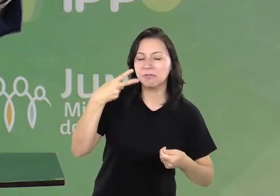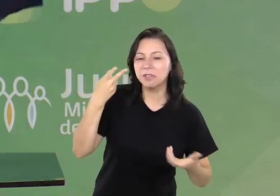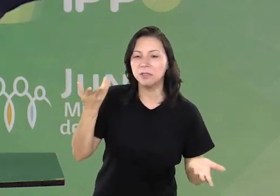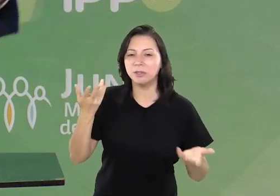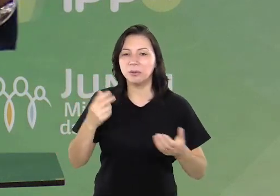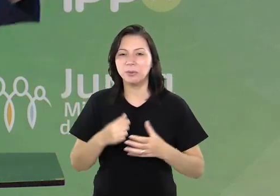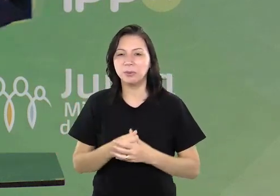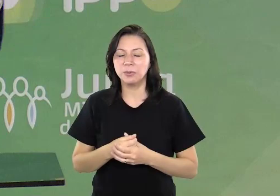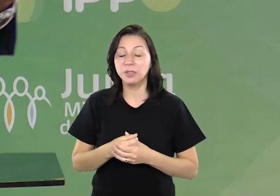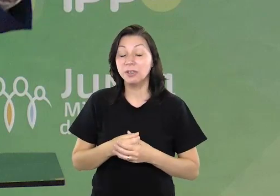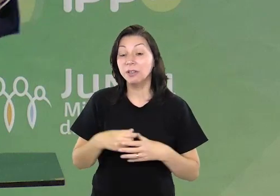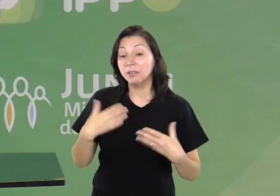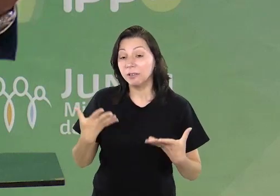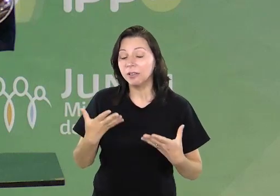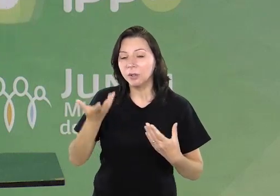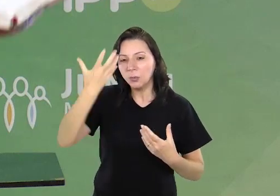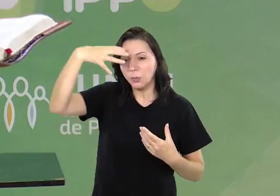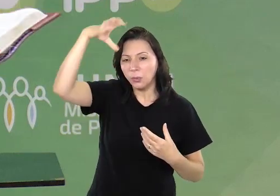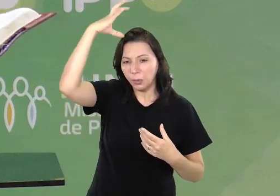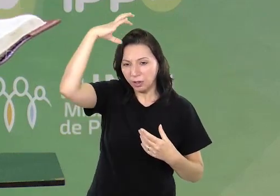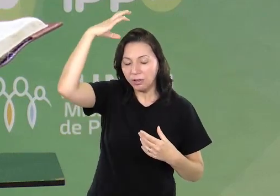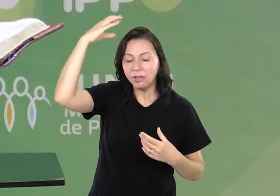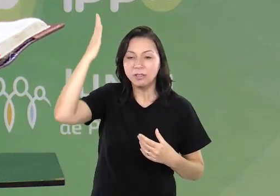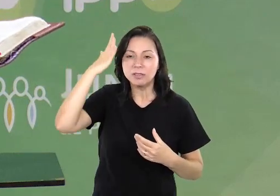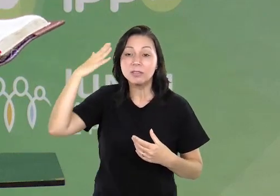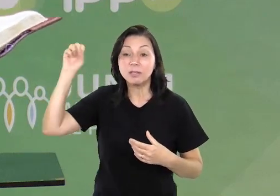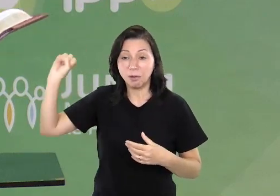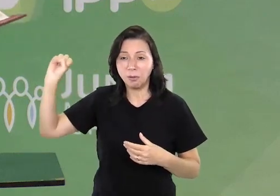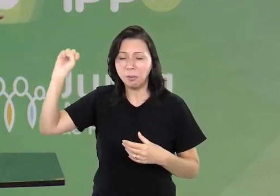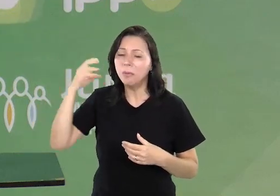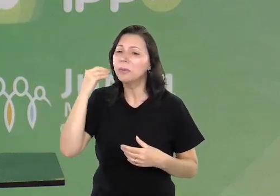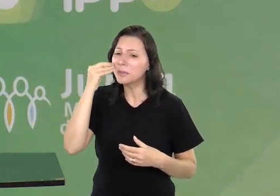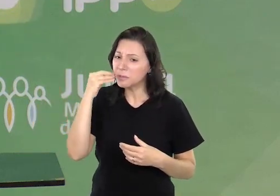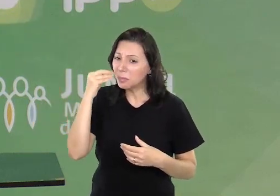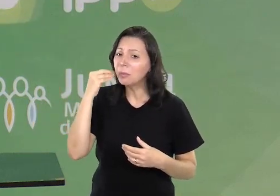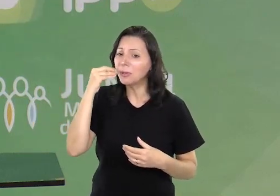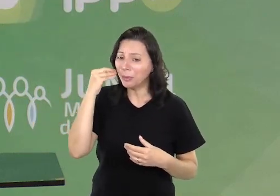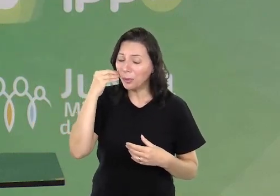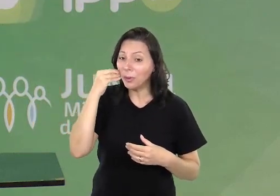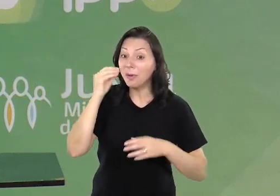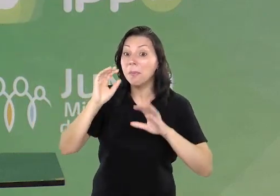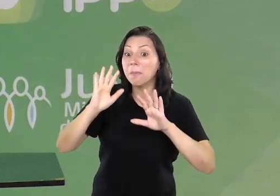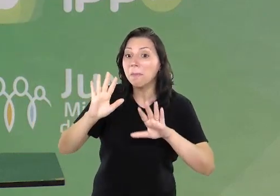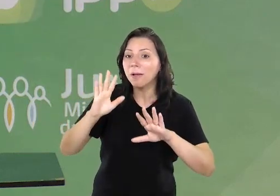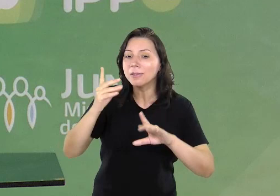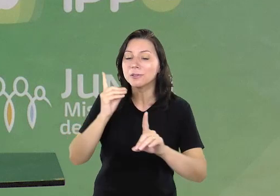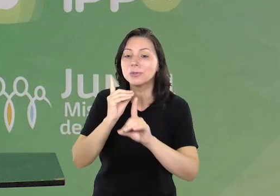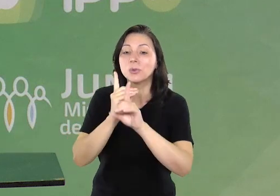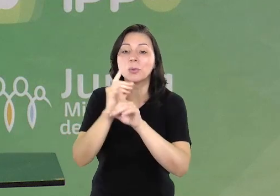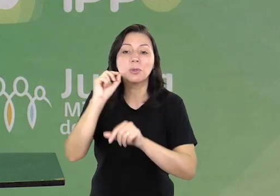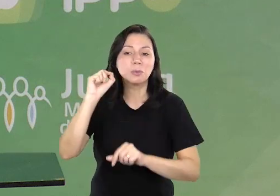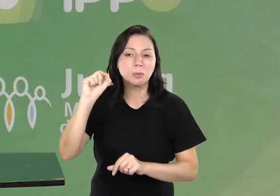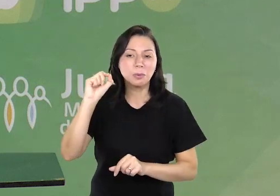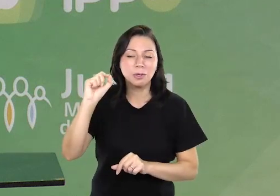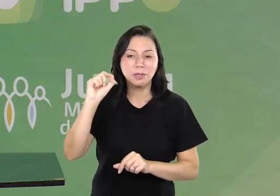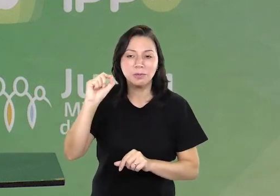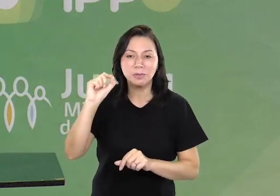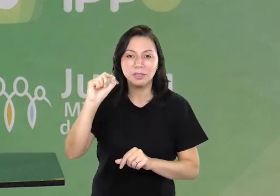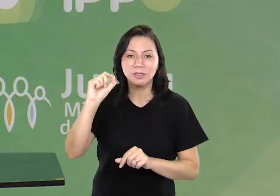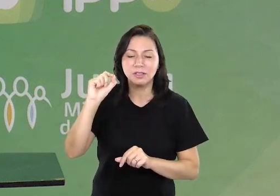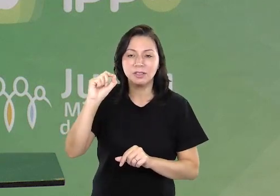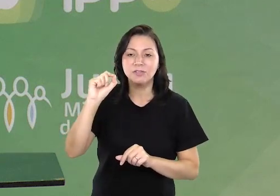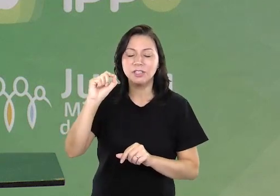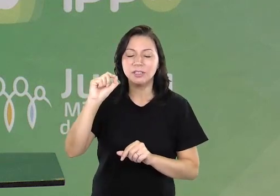jogou para dentro da alma dele todos esses baldes de prazer porém a conclusão que ele chegou é que isso era